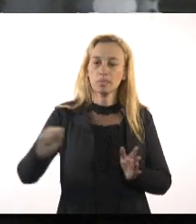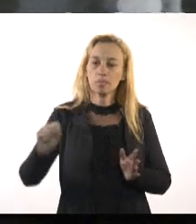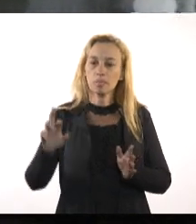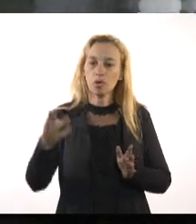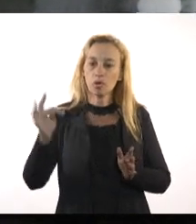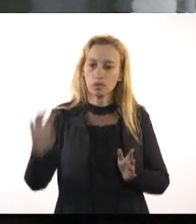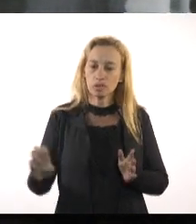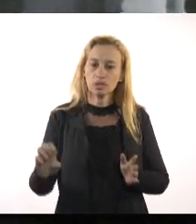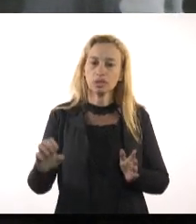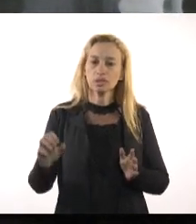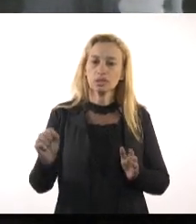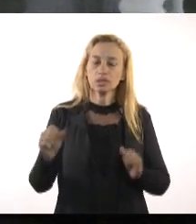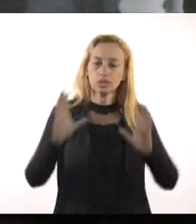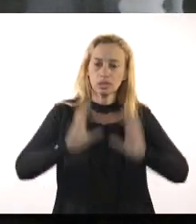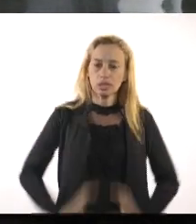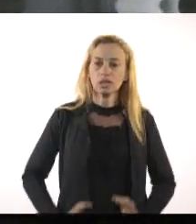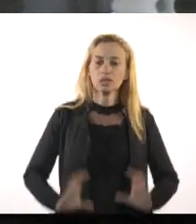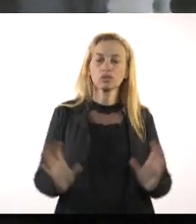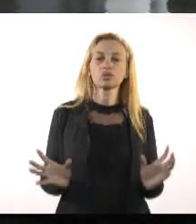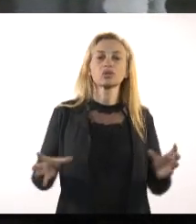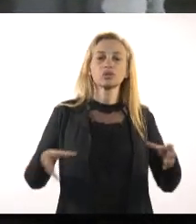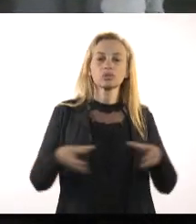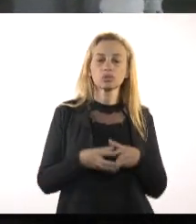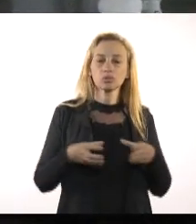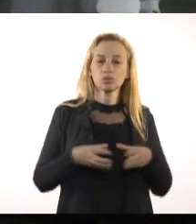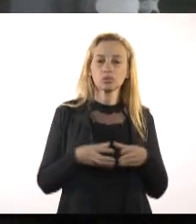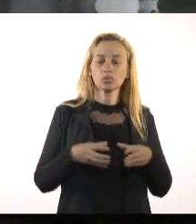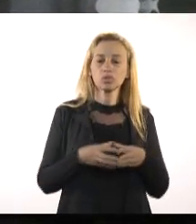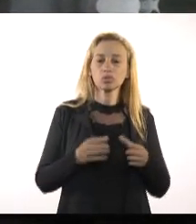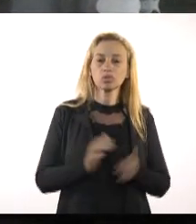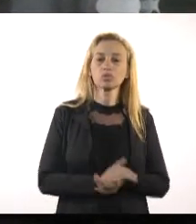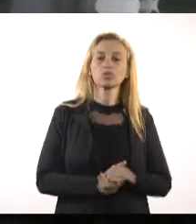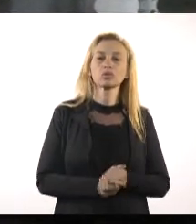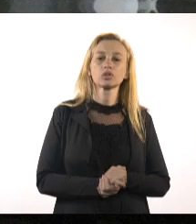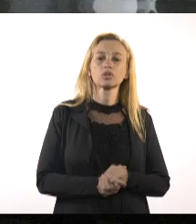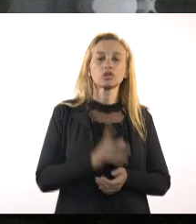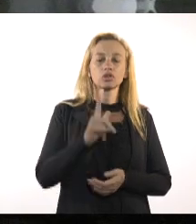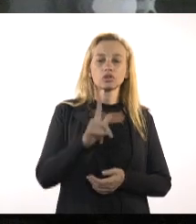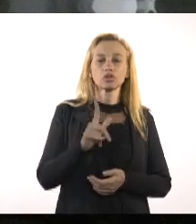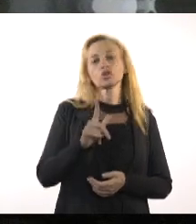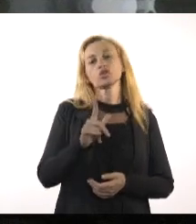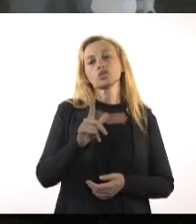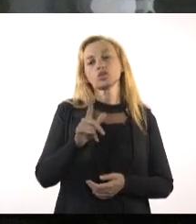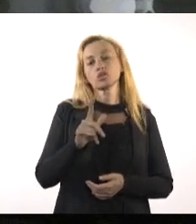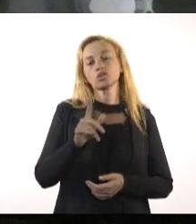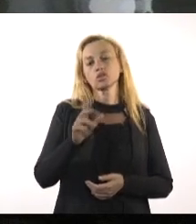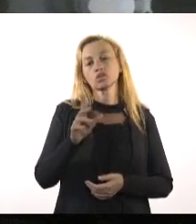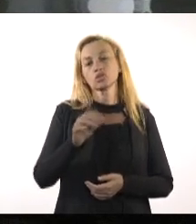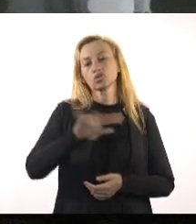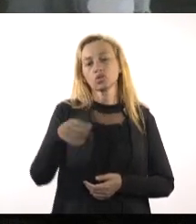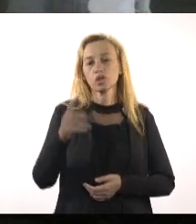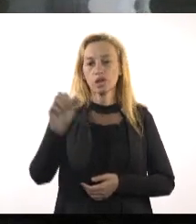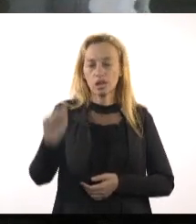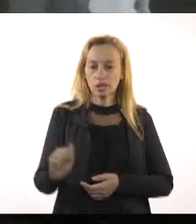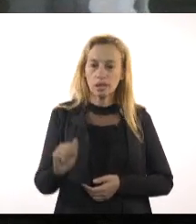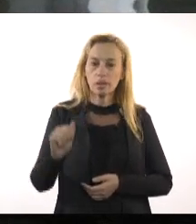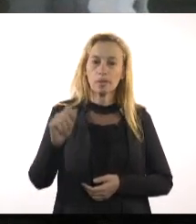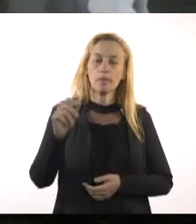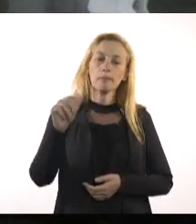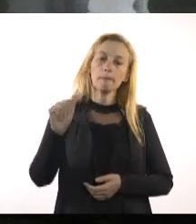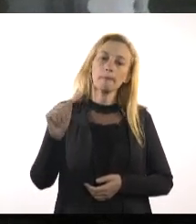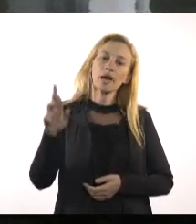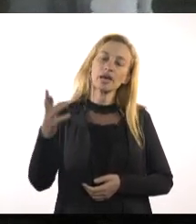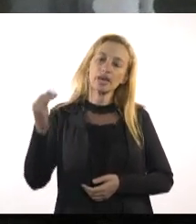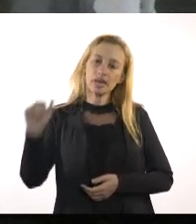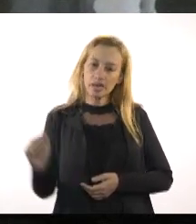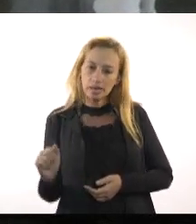agradecimento aos integrantes do grupo Giovanni Pereira, Juliana Cristina Barreto da Silva, Maíra de Farias